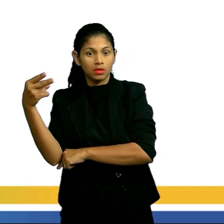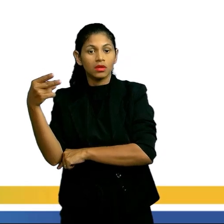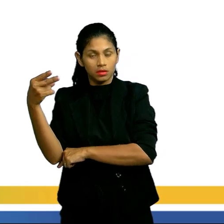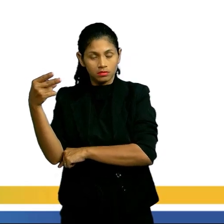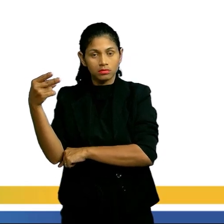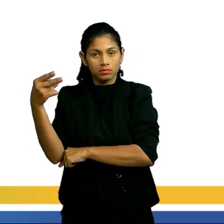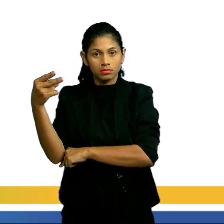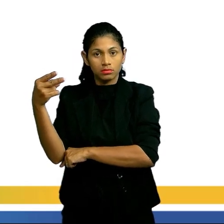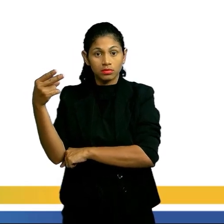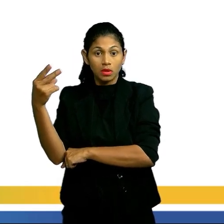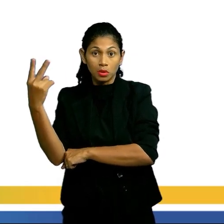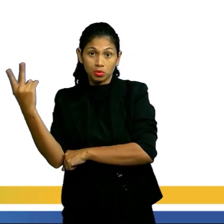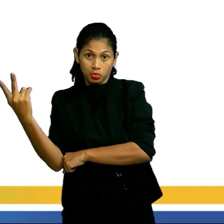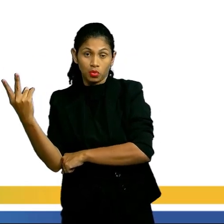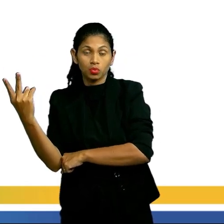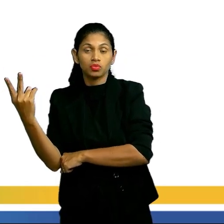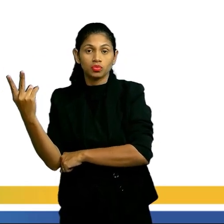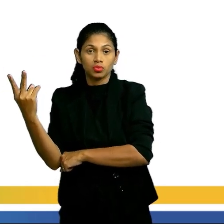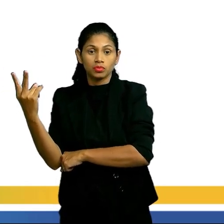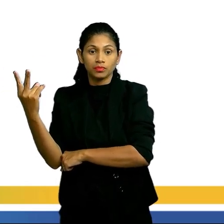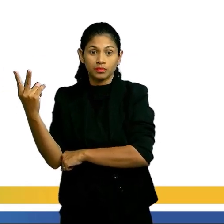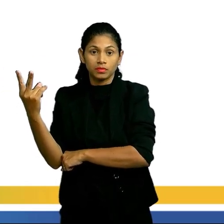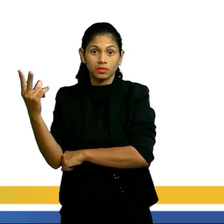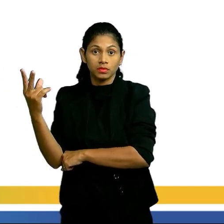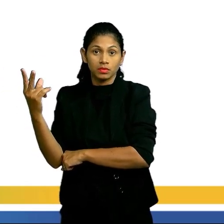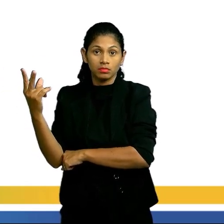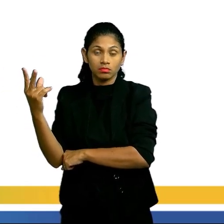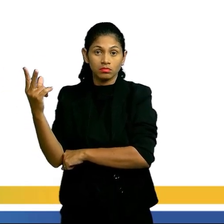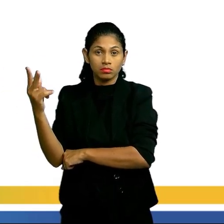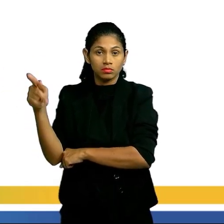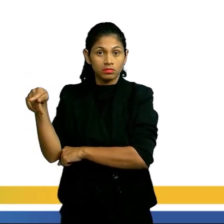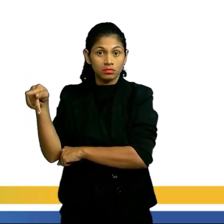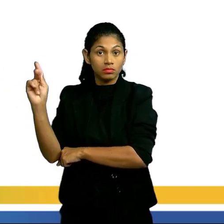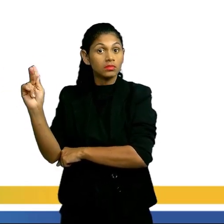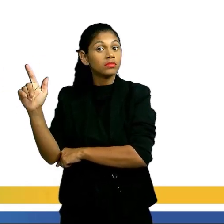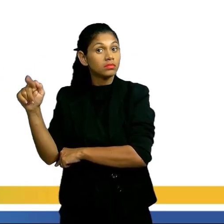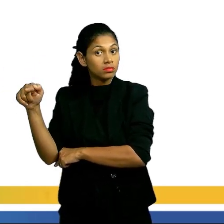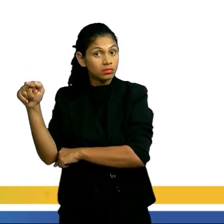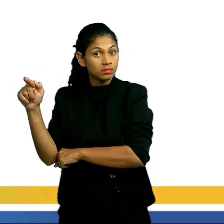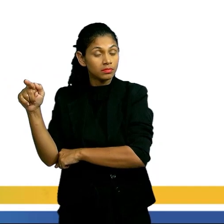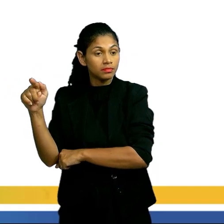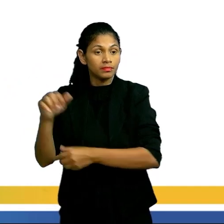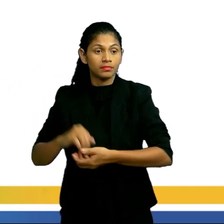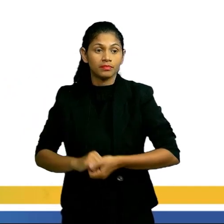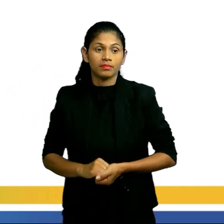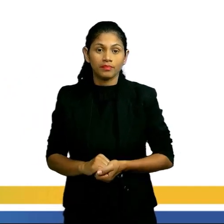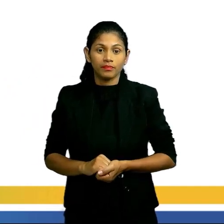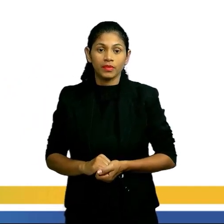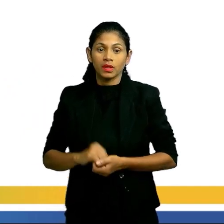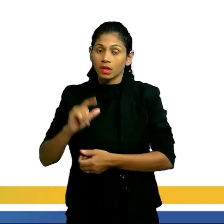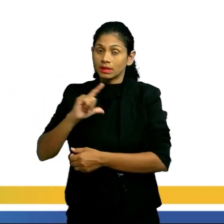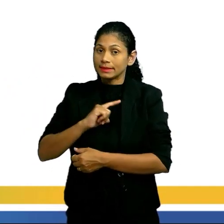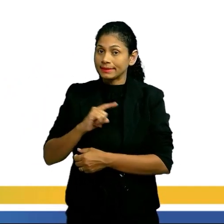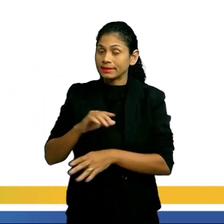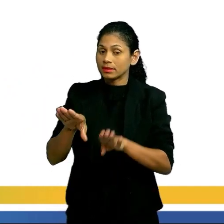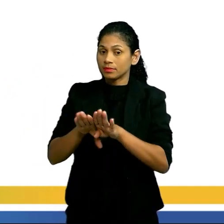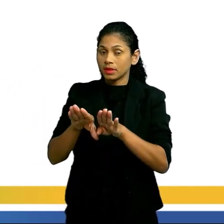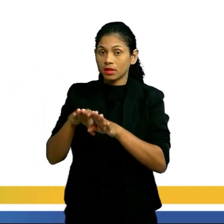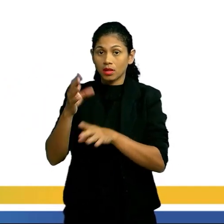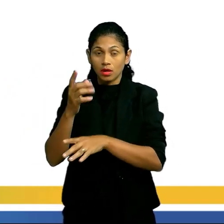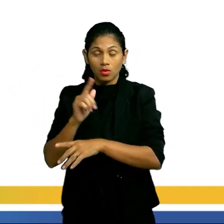uma balança, a 2 kg, não é isso? Então vamos lá. Também temos x mais